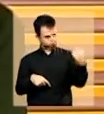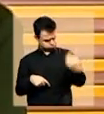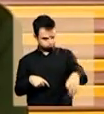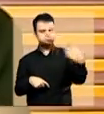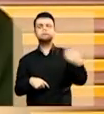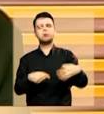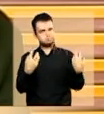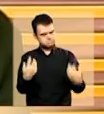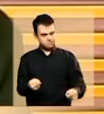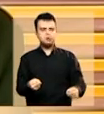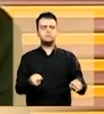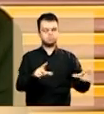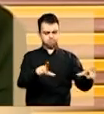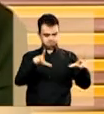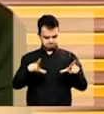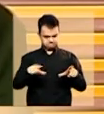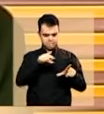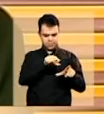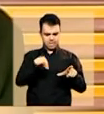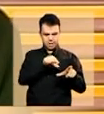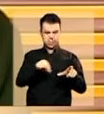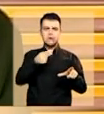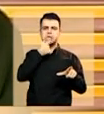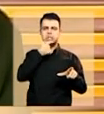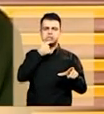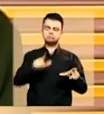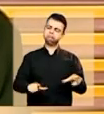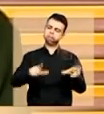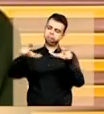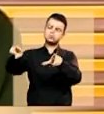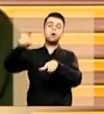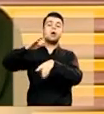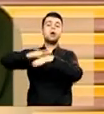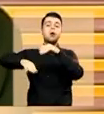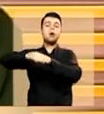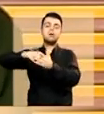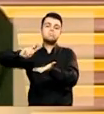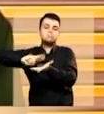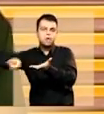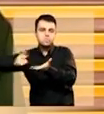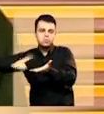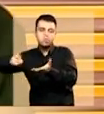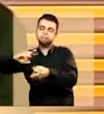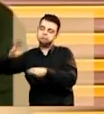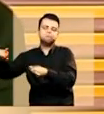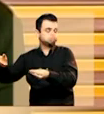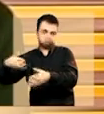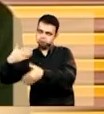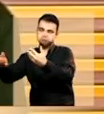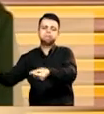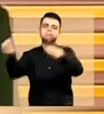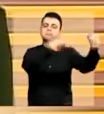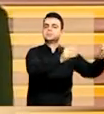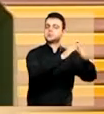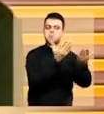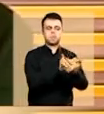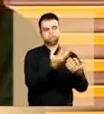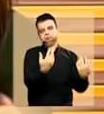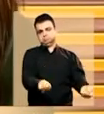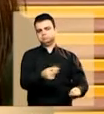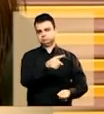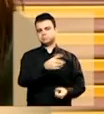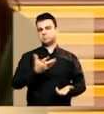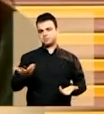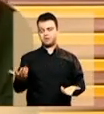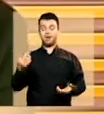a gente manda para um tradutor e entrega na escola. É bem tranquilo isso. Não tem... E também, assim, você tem que pensar que aqui a gente faz milhões